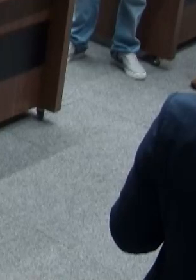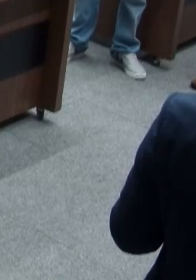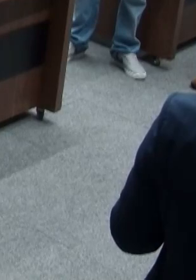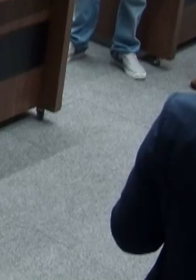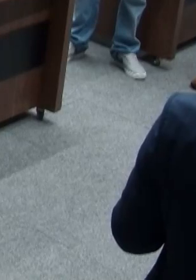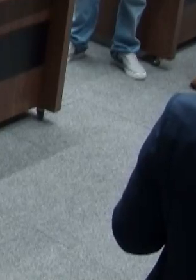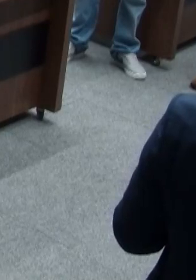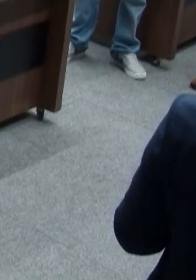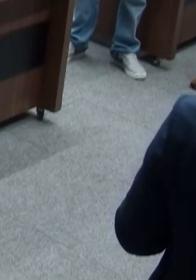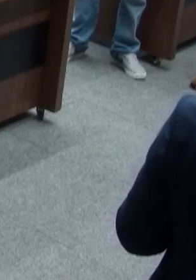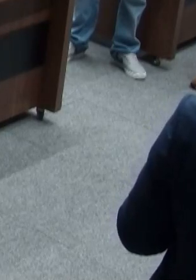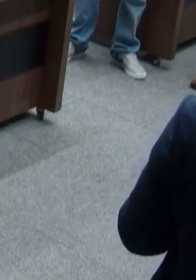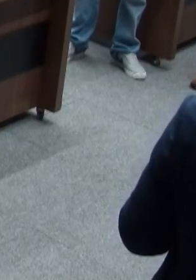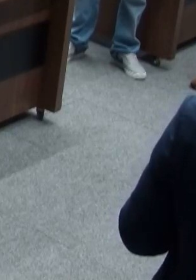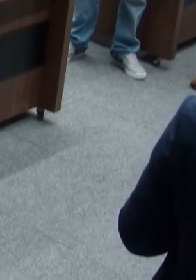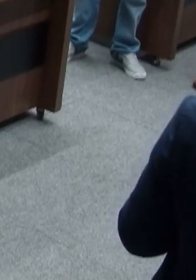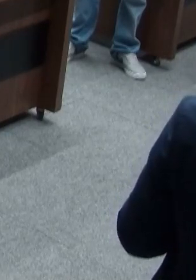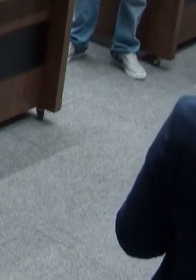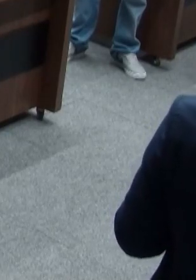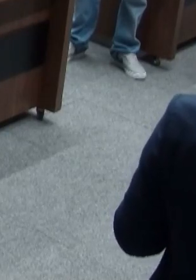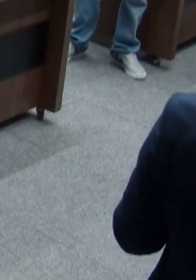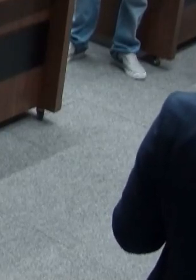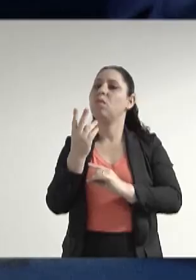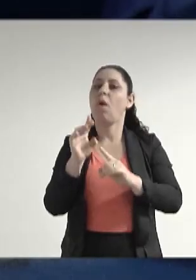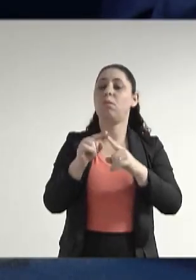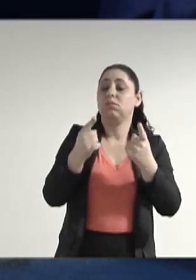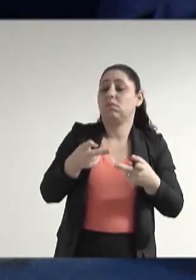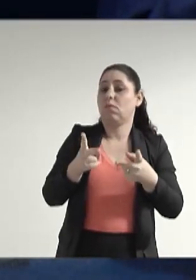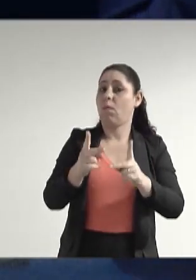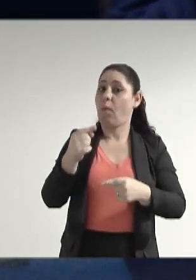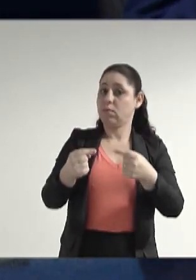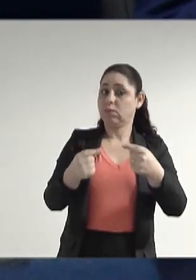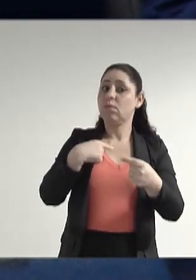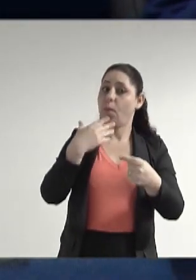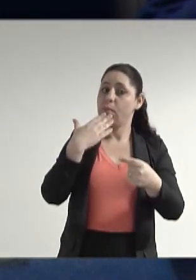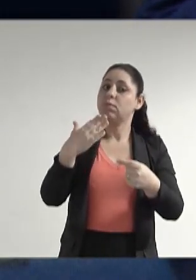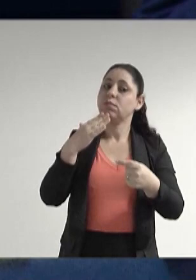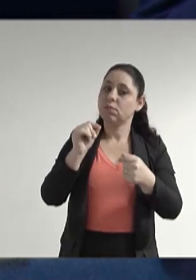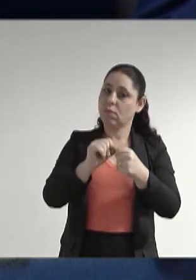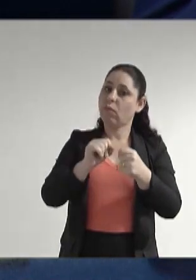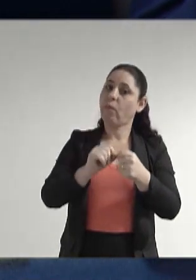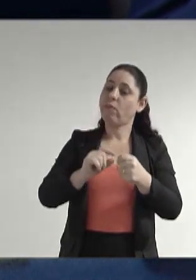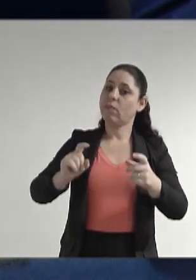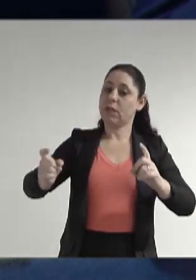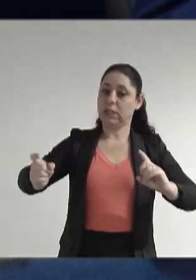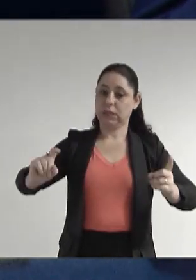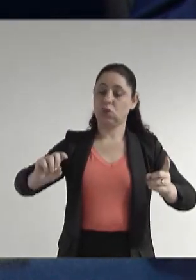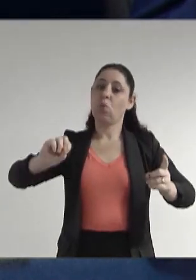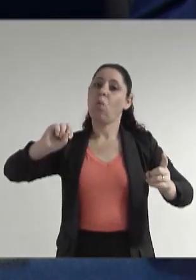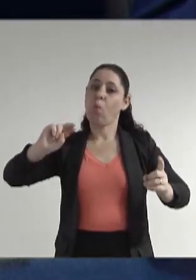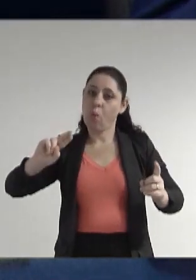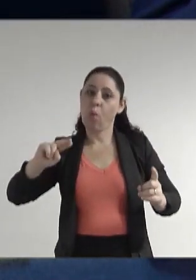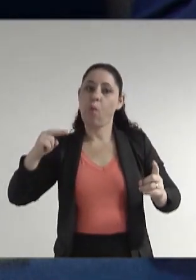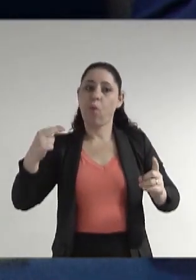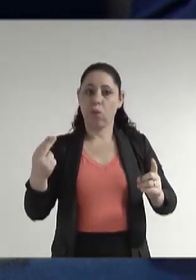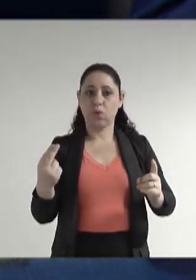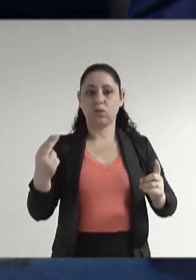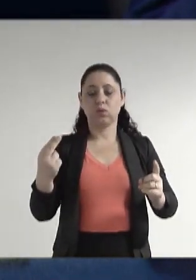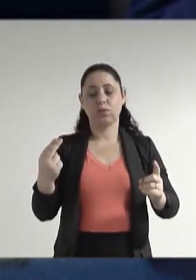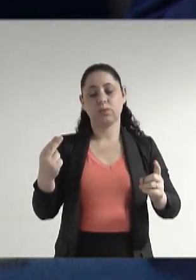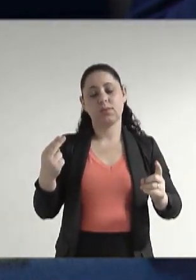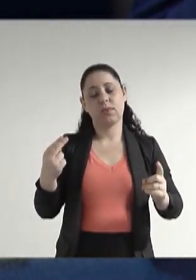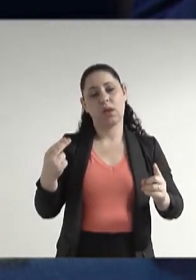benevolente, vai ouvindo, deixa uma ou duas vezes. Mas se for continuar o debate, eu vou pedir para fazer no grande expediente ou no expediente